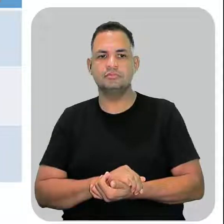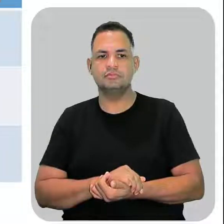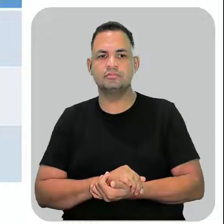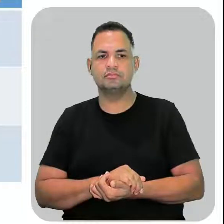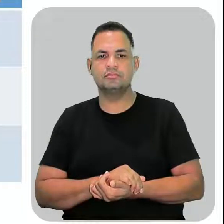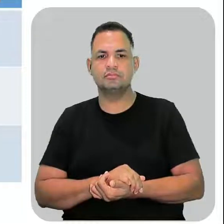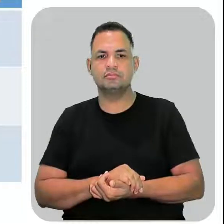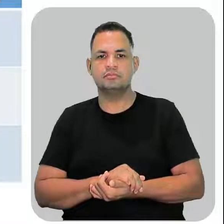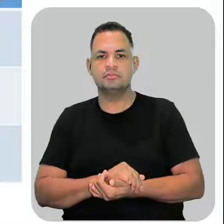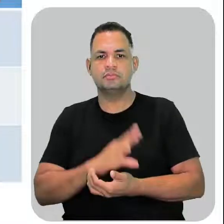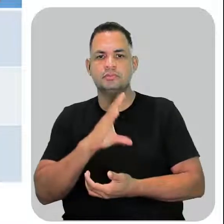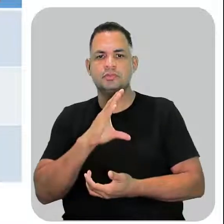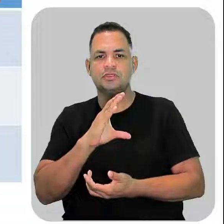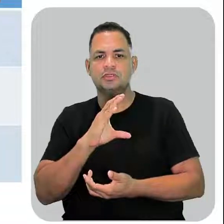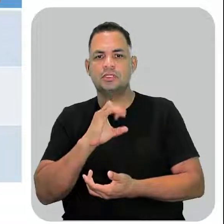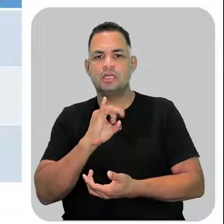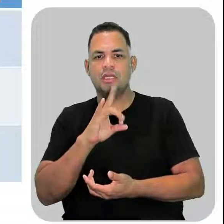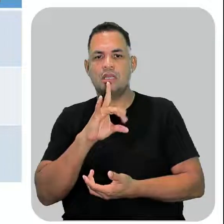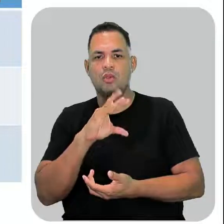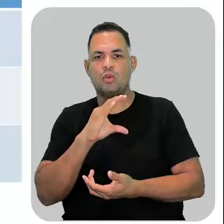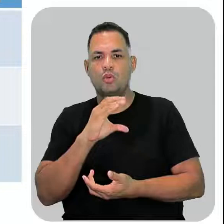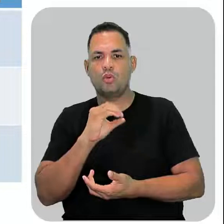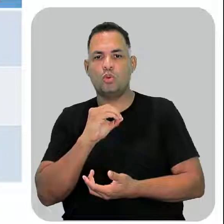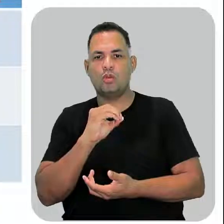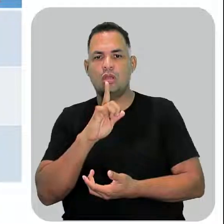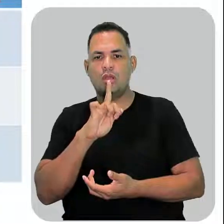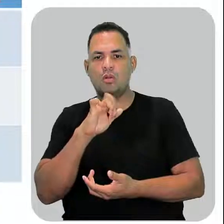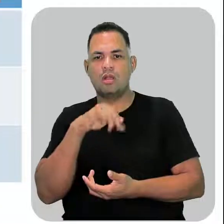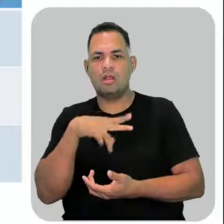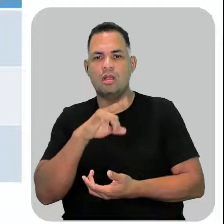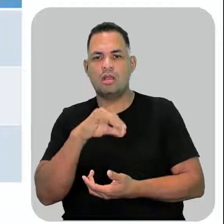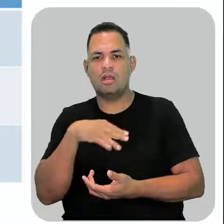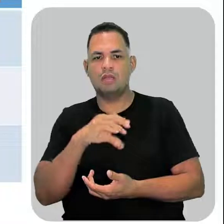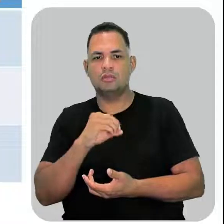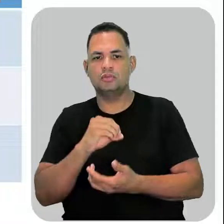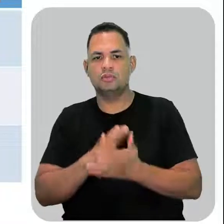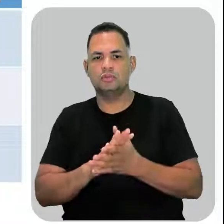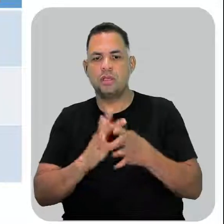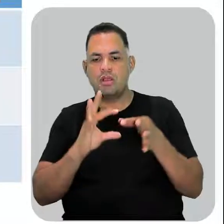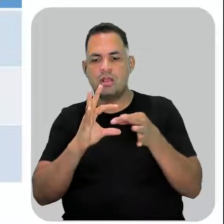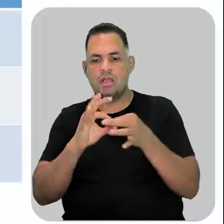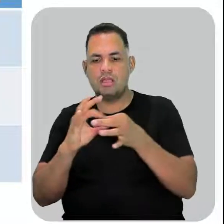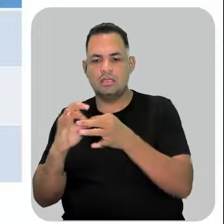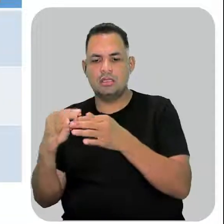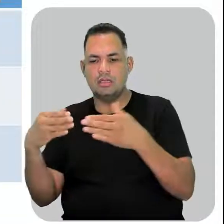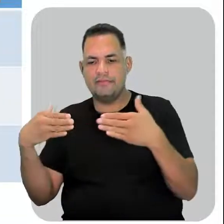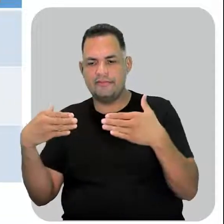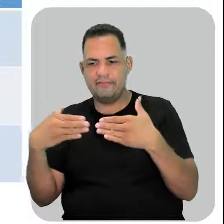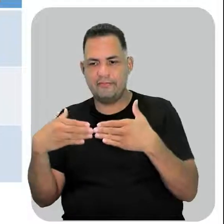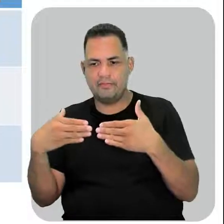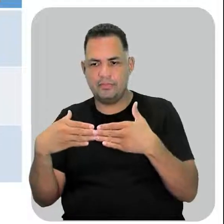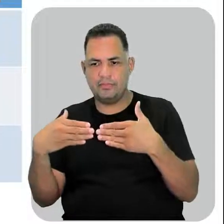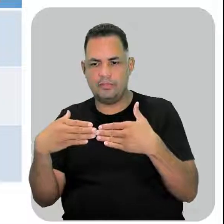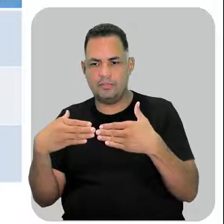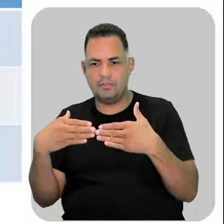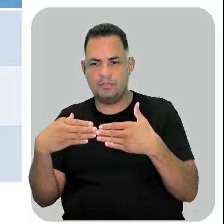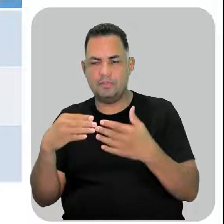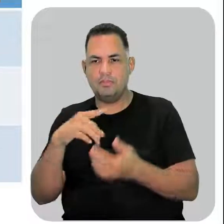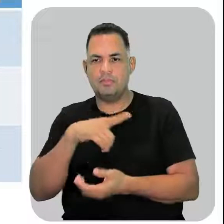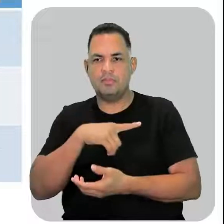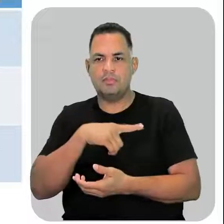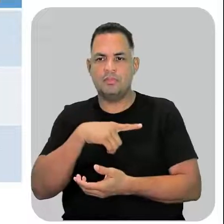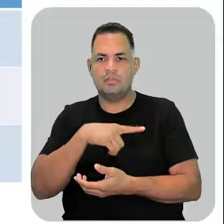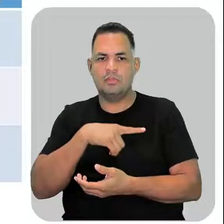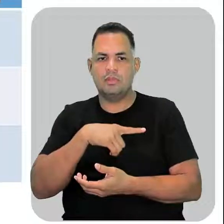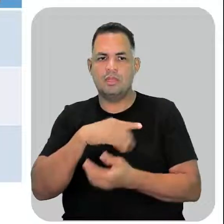Os cicloalcanos são alcanos de cadeia fechada, pessoal. Então, a gente vai ter somente